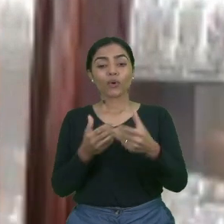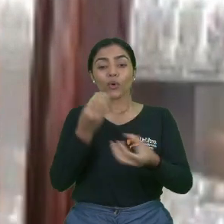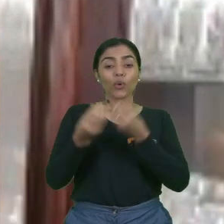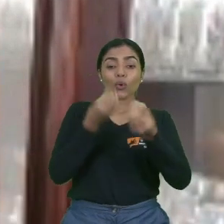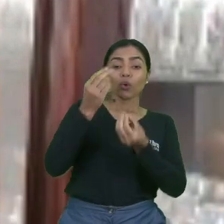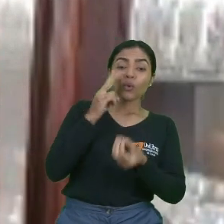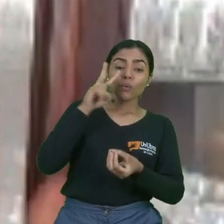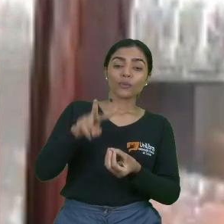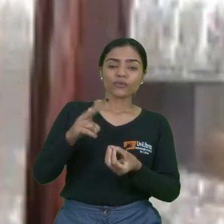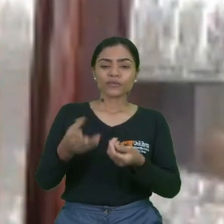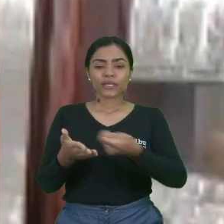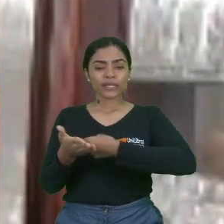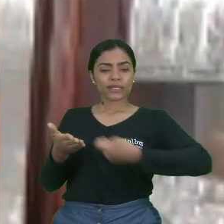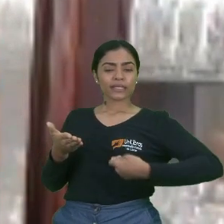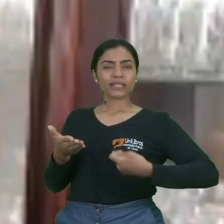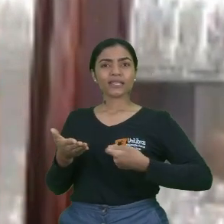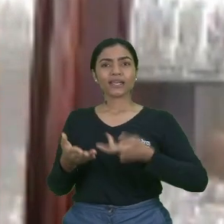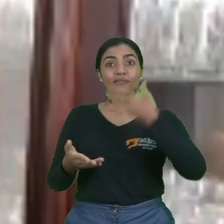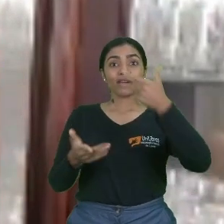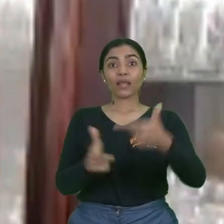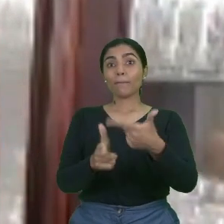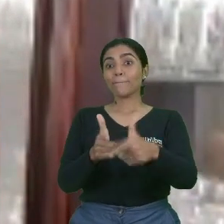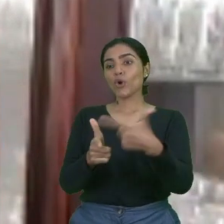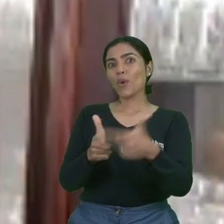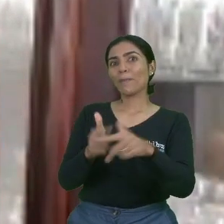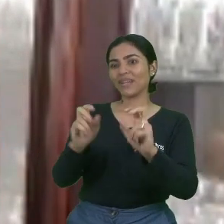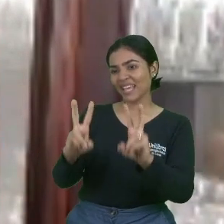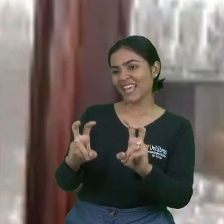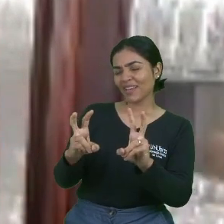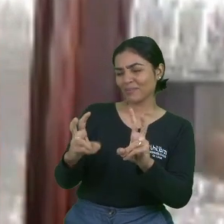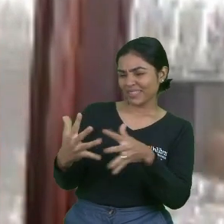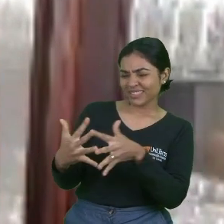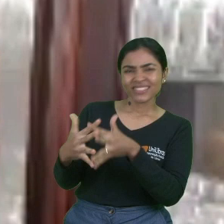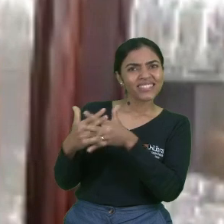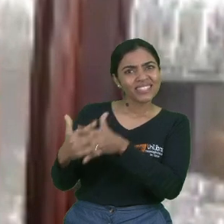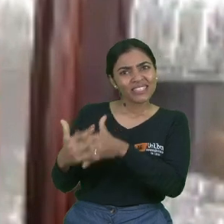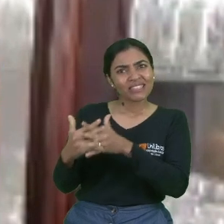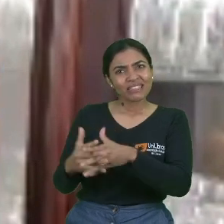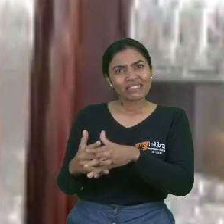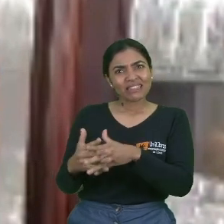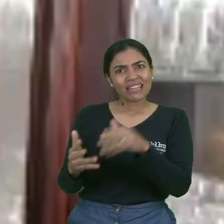é que se chama às vezes é um pouco embaraçosa